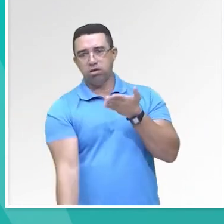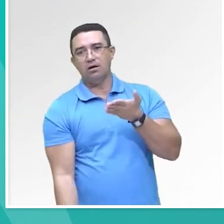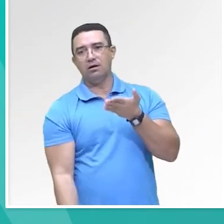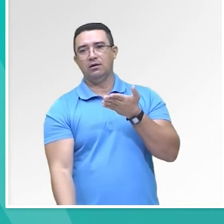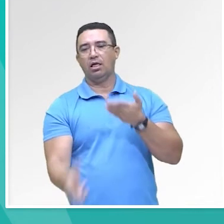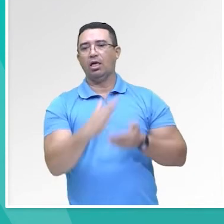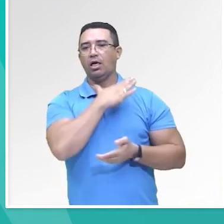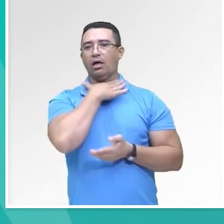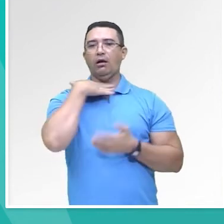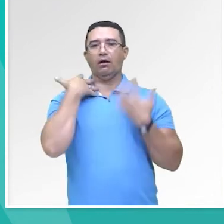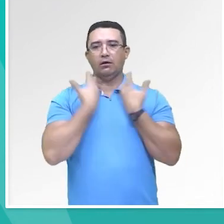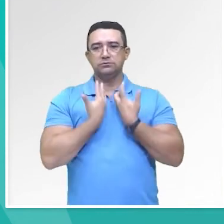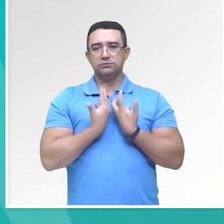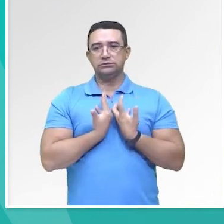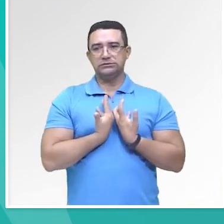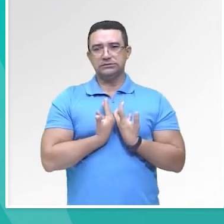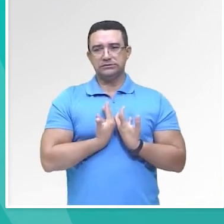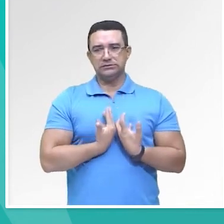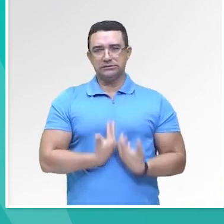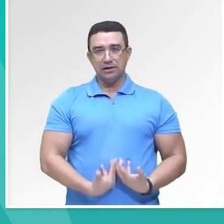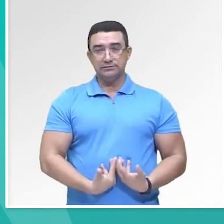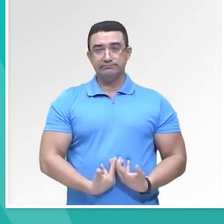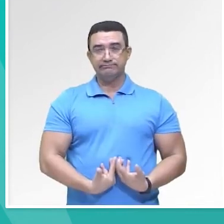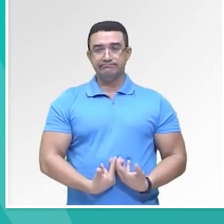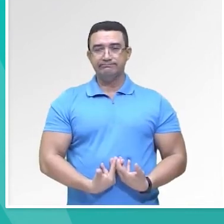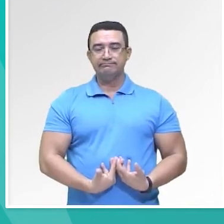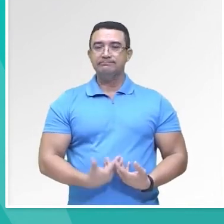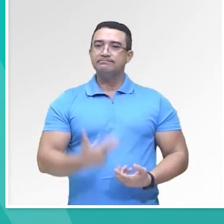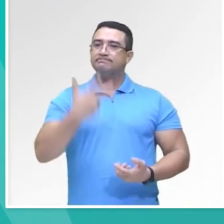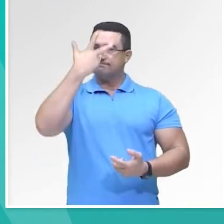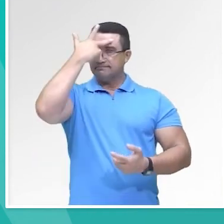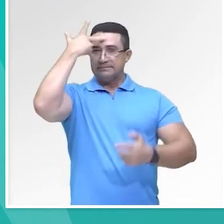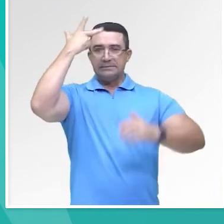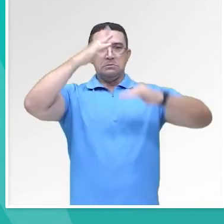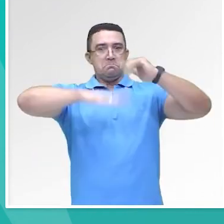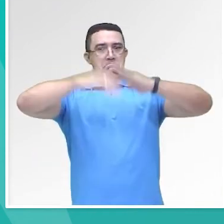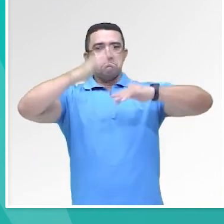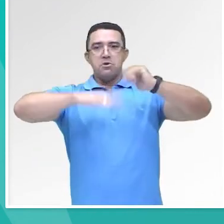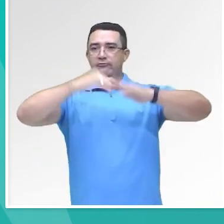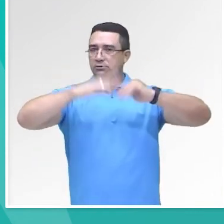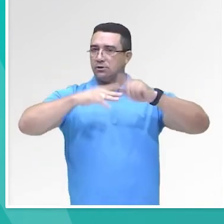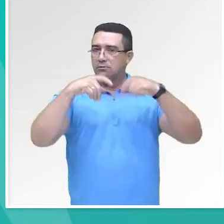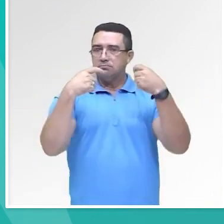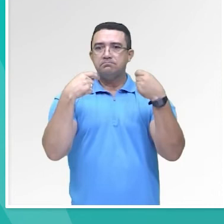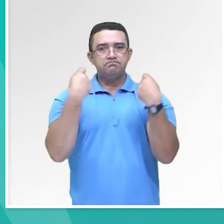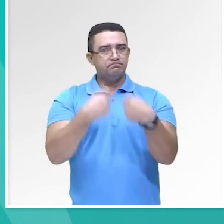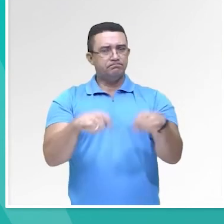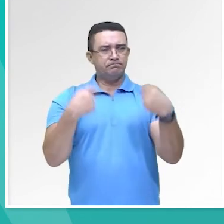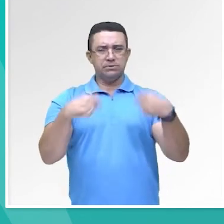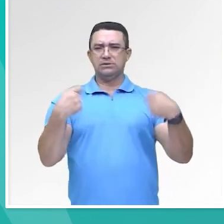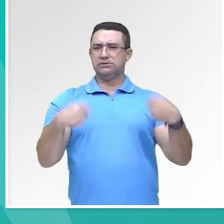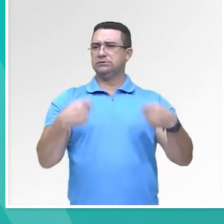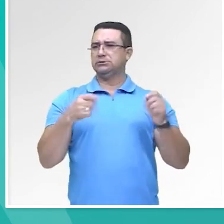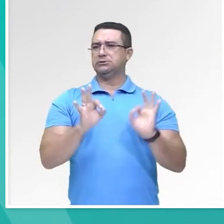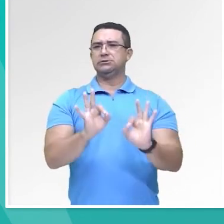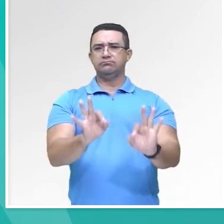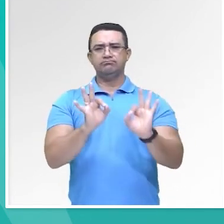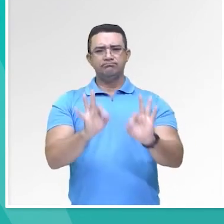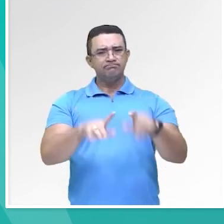que eu falei para vocês, para ser um maratonista precisa estar muito bem preparado,